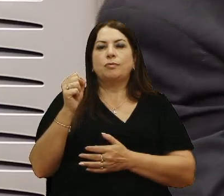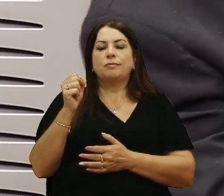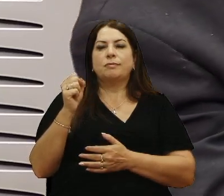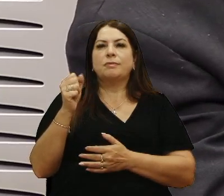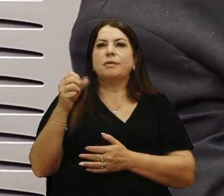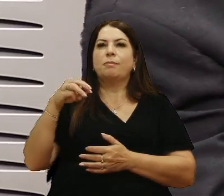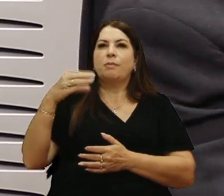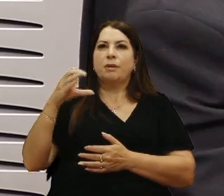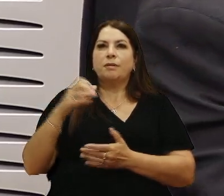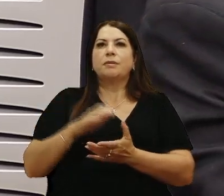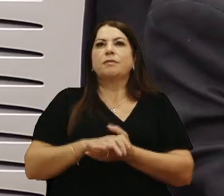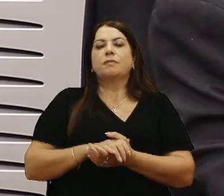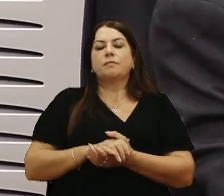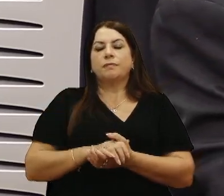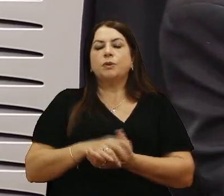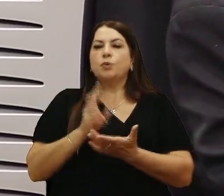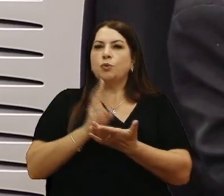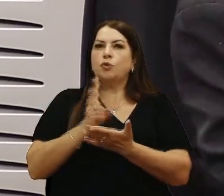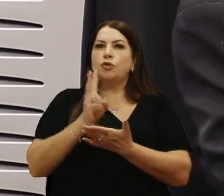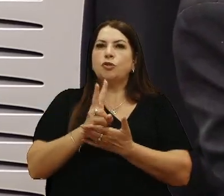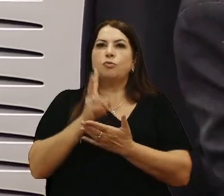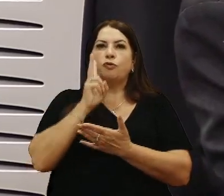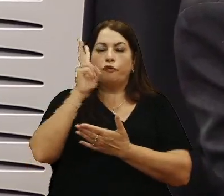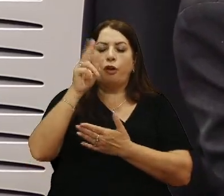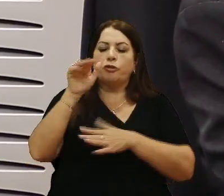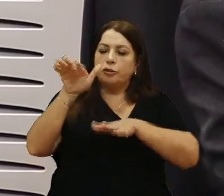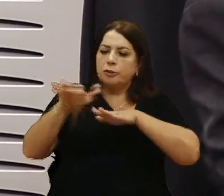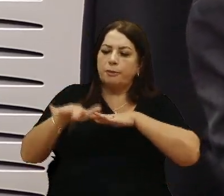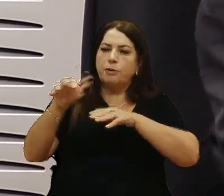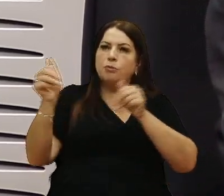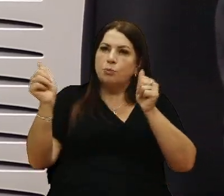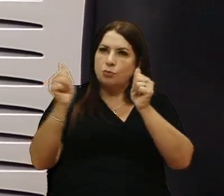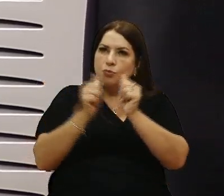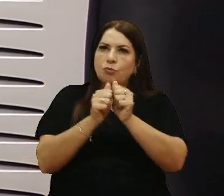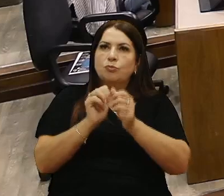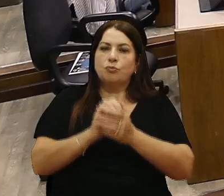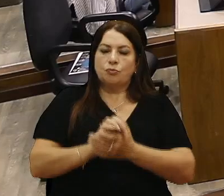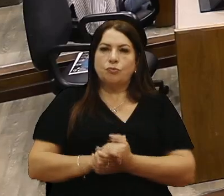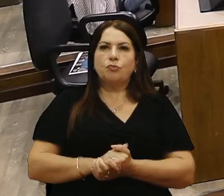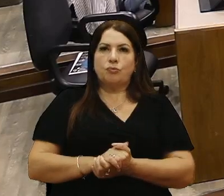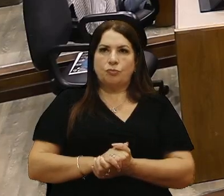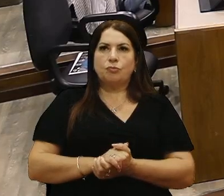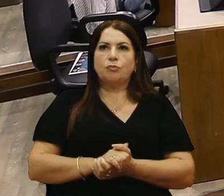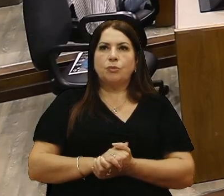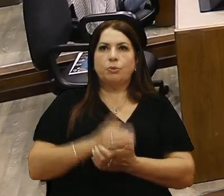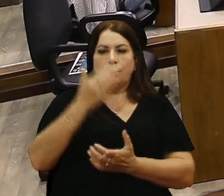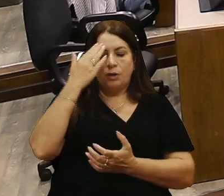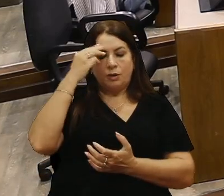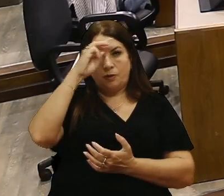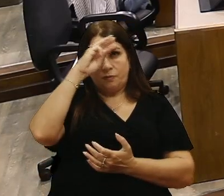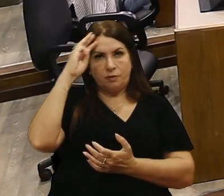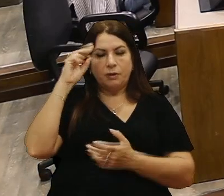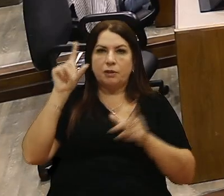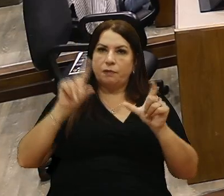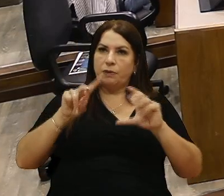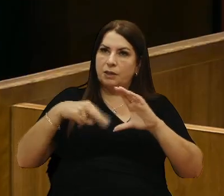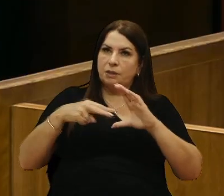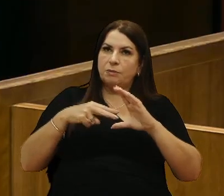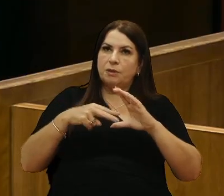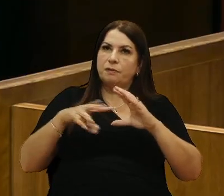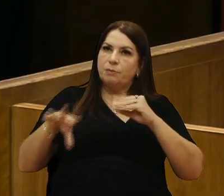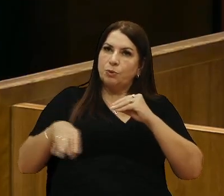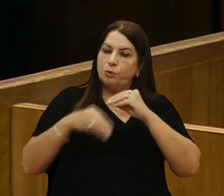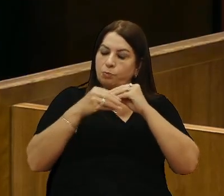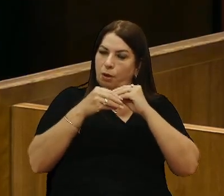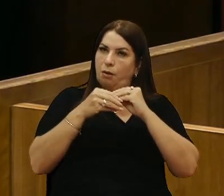de março. Então, continue forte aí nessa caminhada e estamos juntos. Obrigado, vereador Valim. A TV Câmara vem para